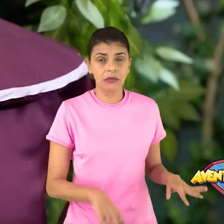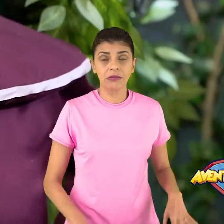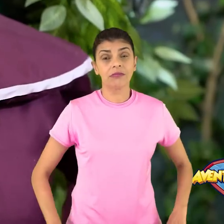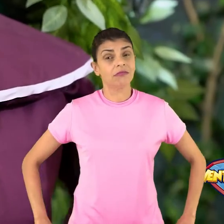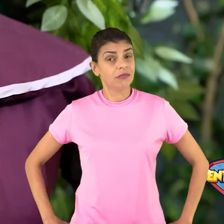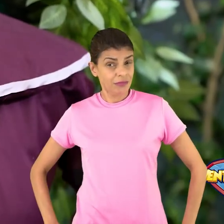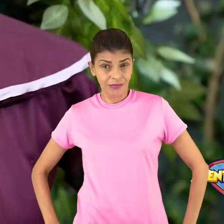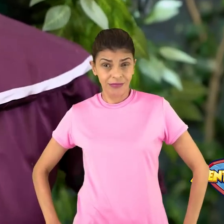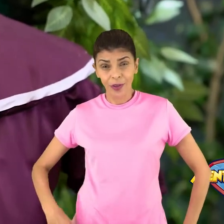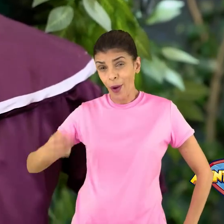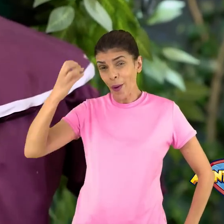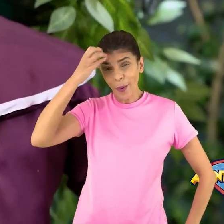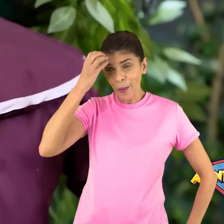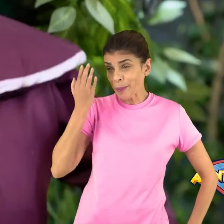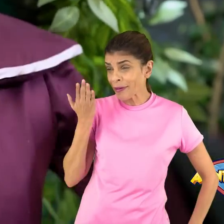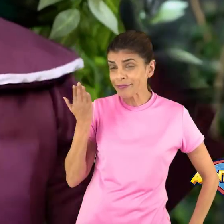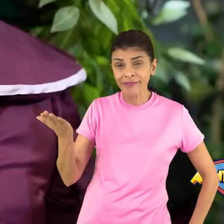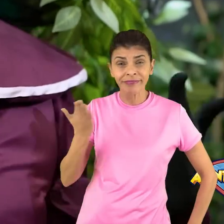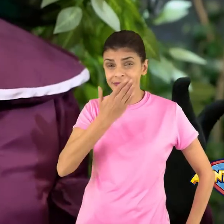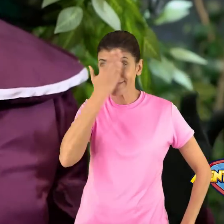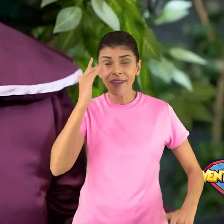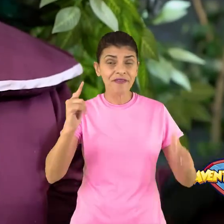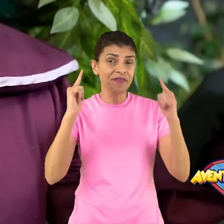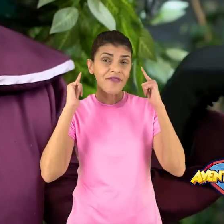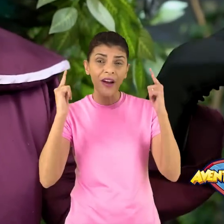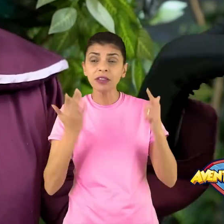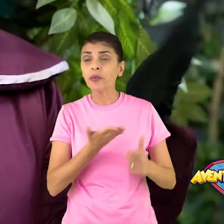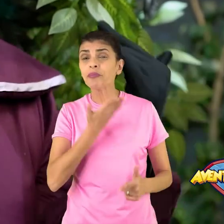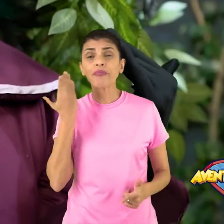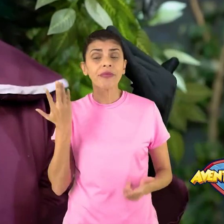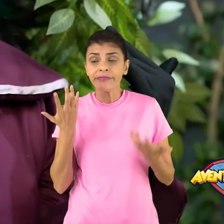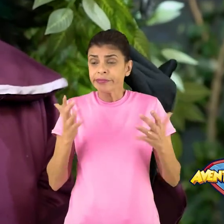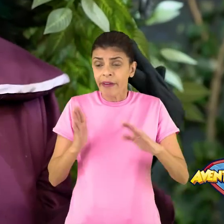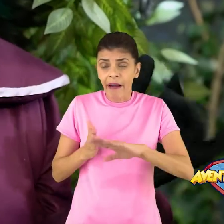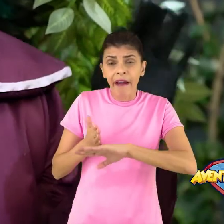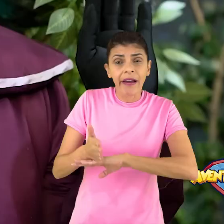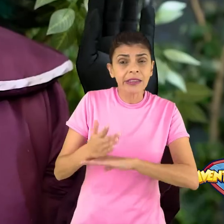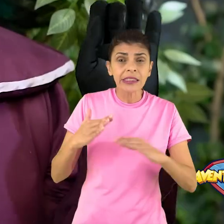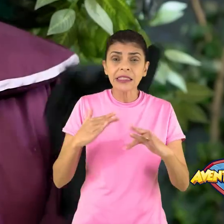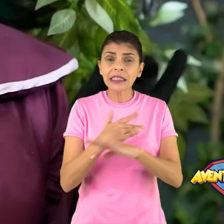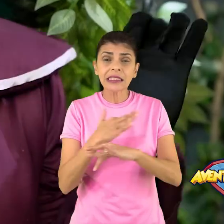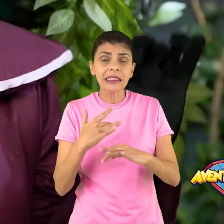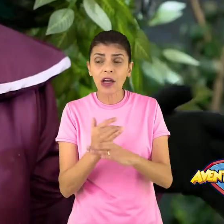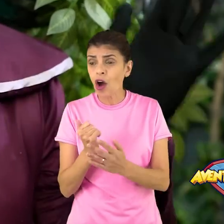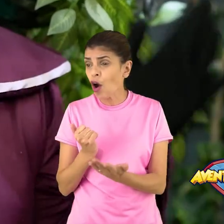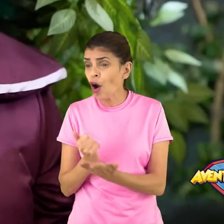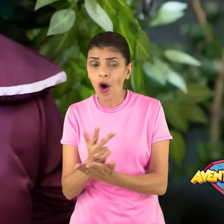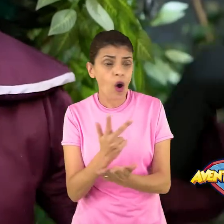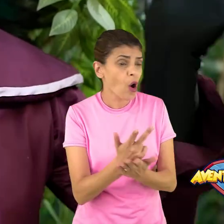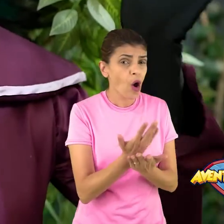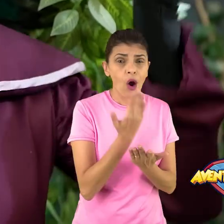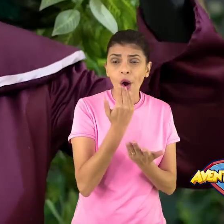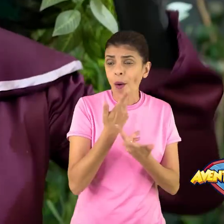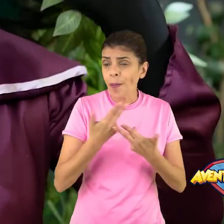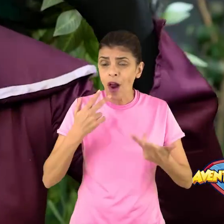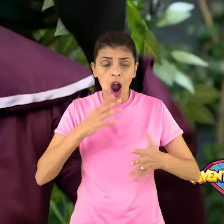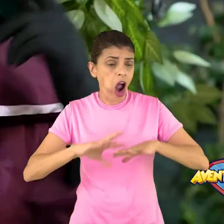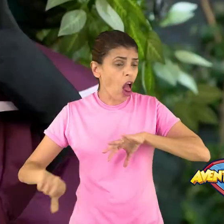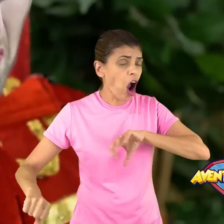A culpa é dos aventureiros que não deixam a gente entrar na cidade para roubar comidas